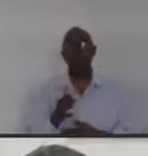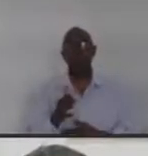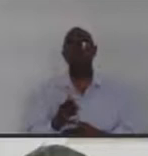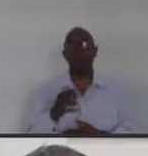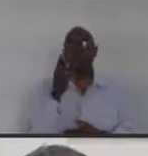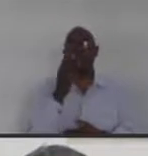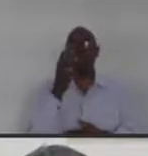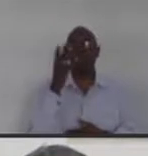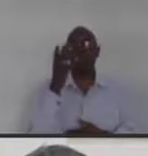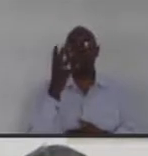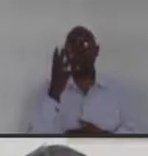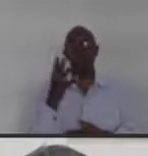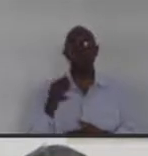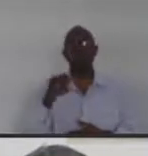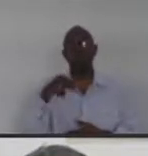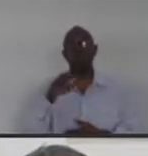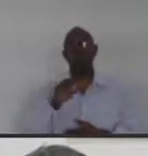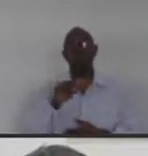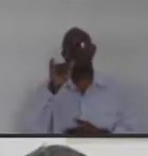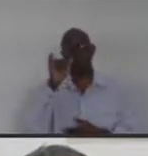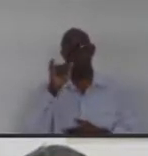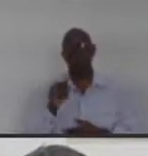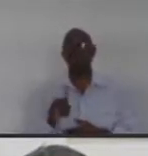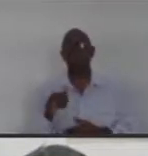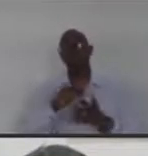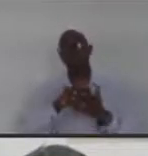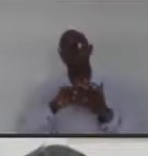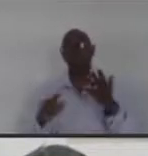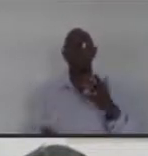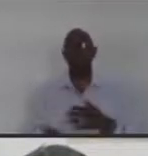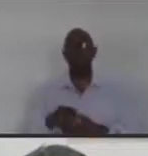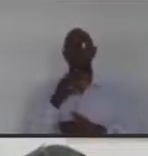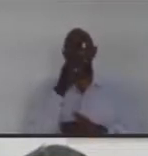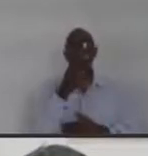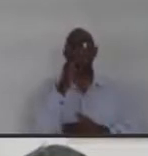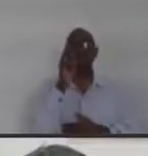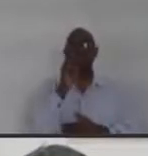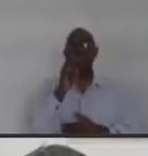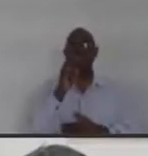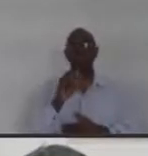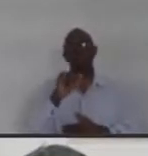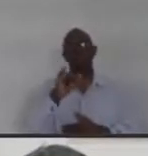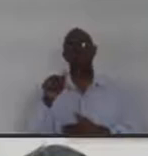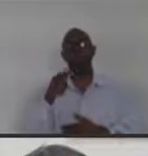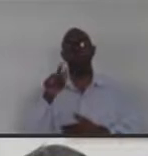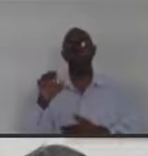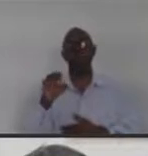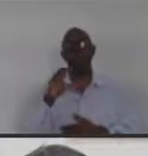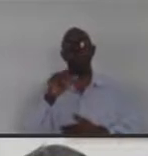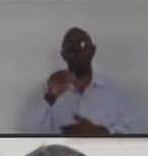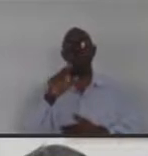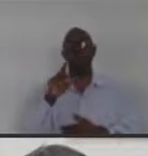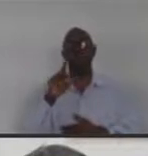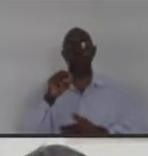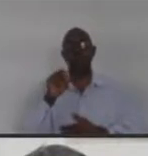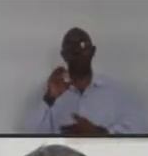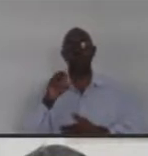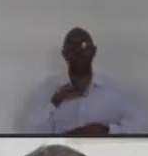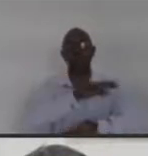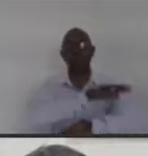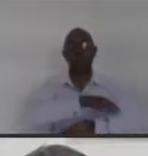4.034, todos os vereadores Ney do Gás, diverso, indicação 4.035, vereador João Cardoso, redutor de velocidade,